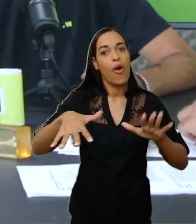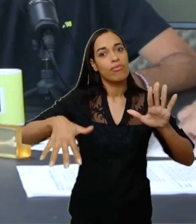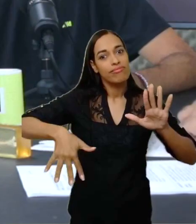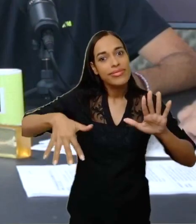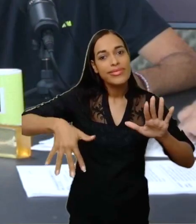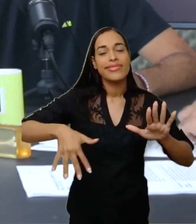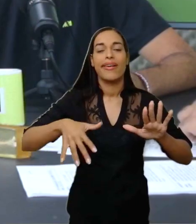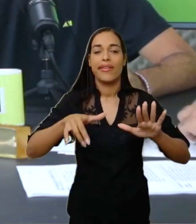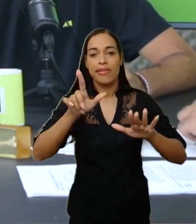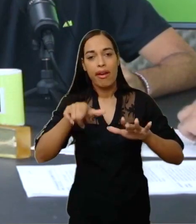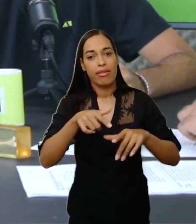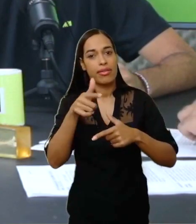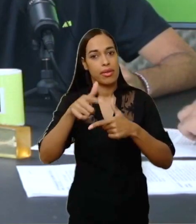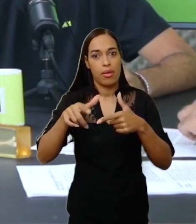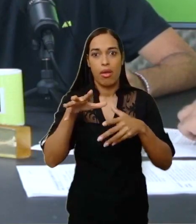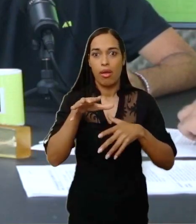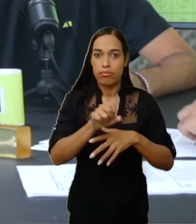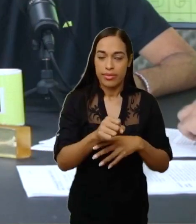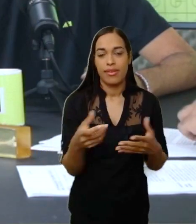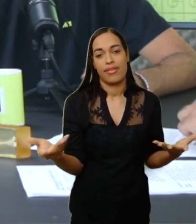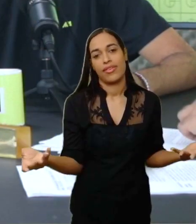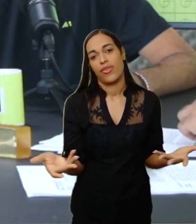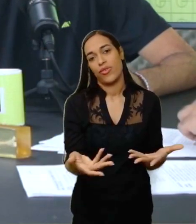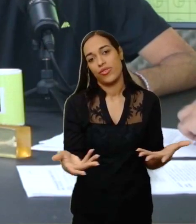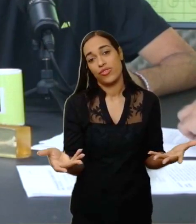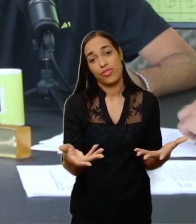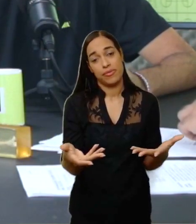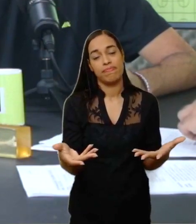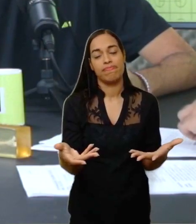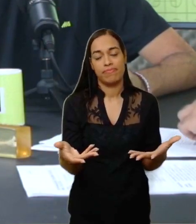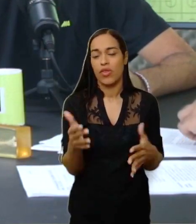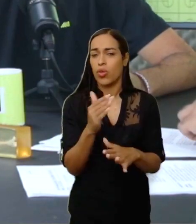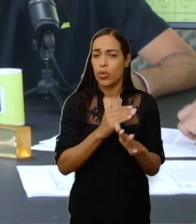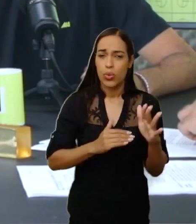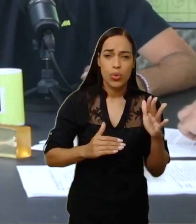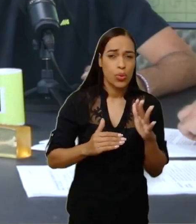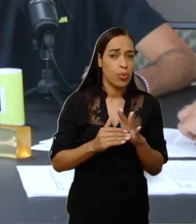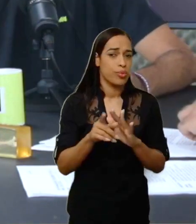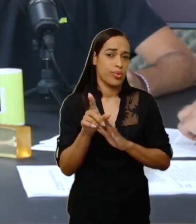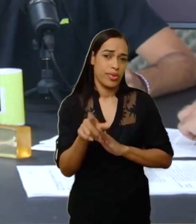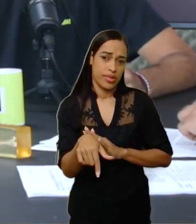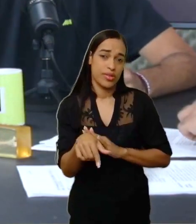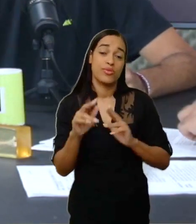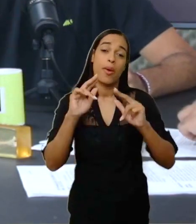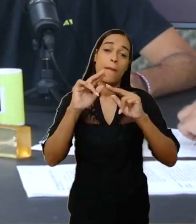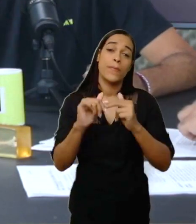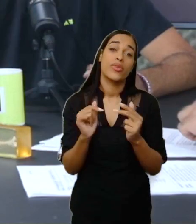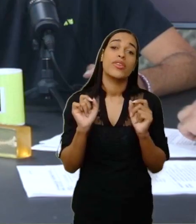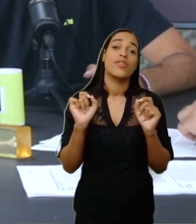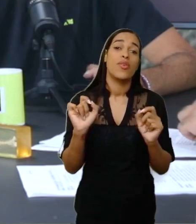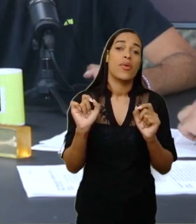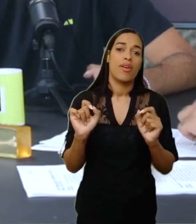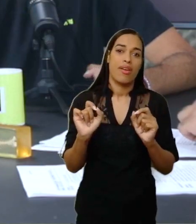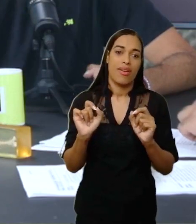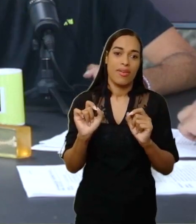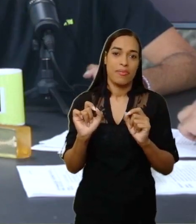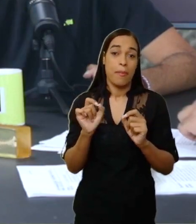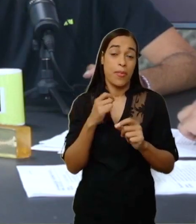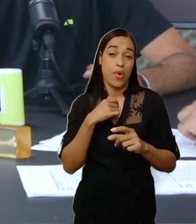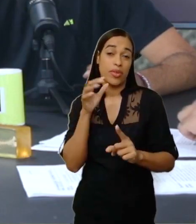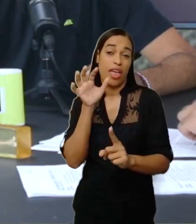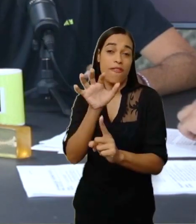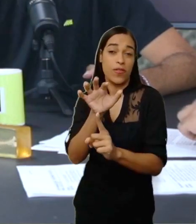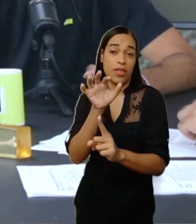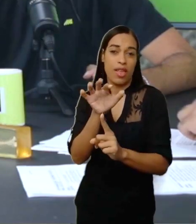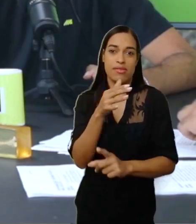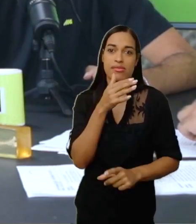esses ataques, né? Tudo isso foi gerado por uma ação humana. Então a gente